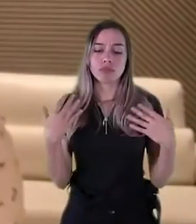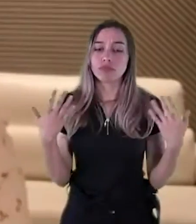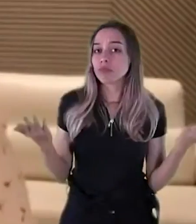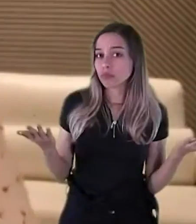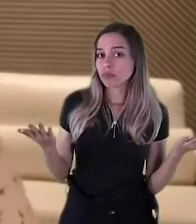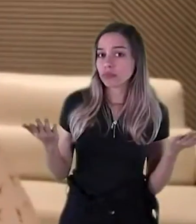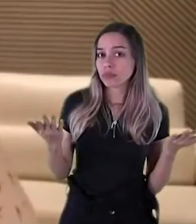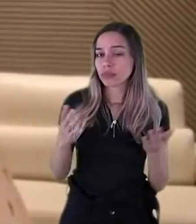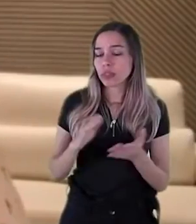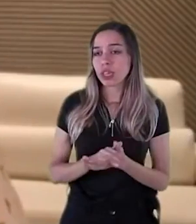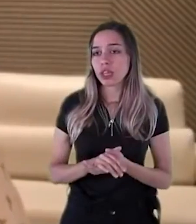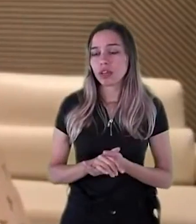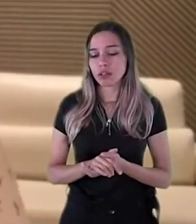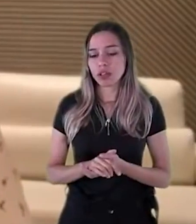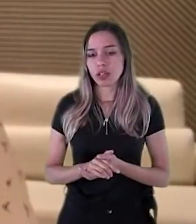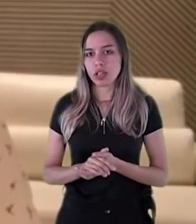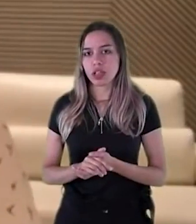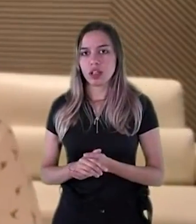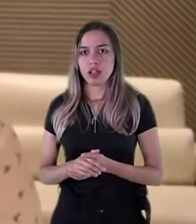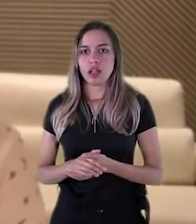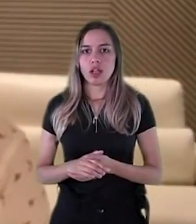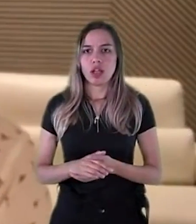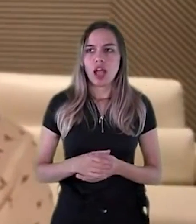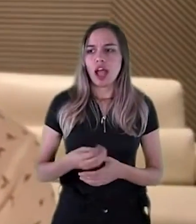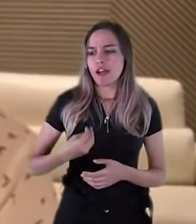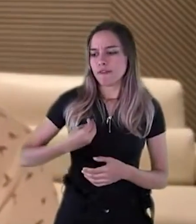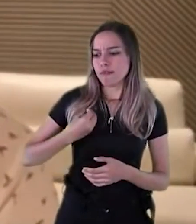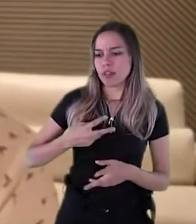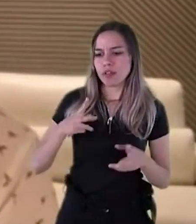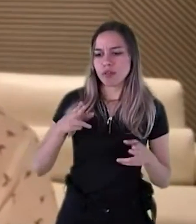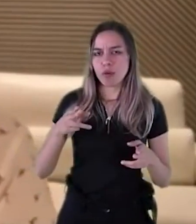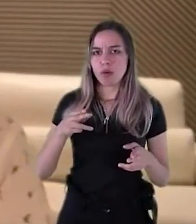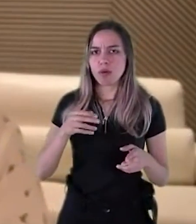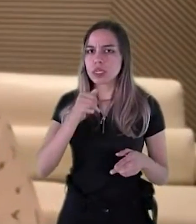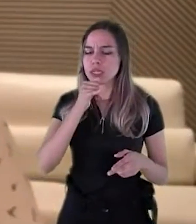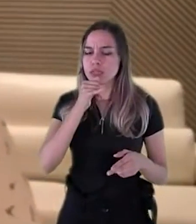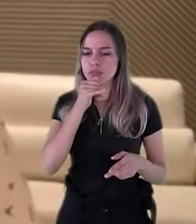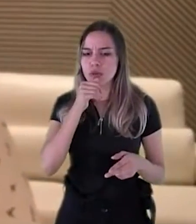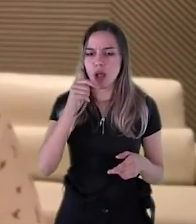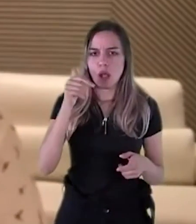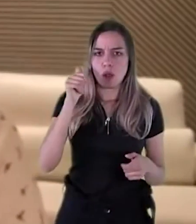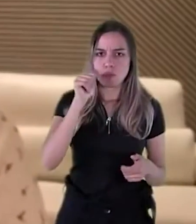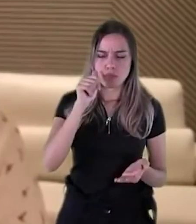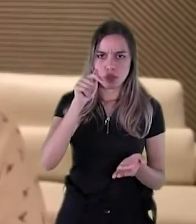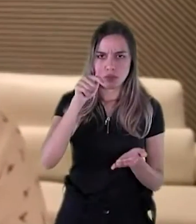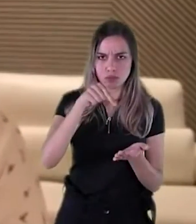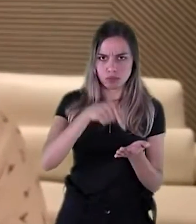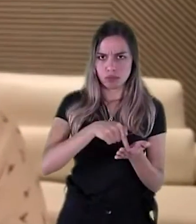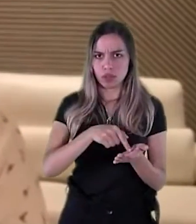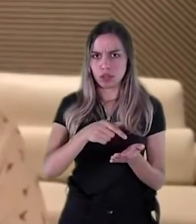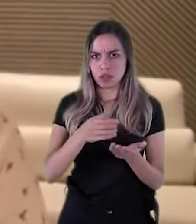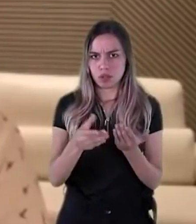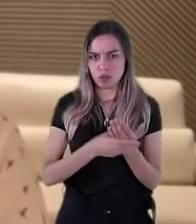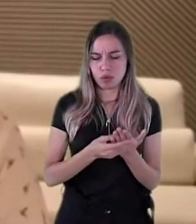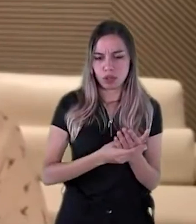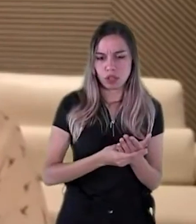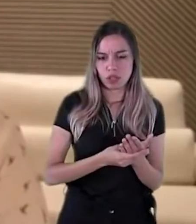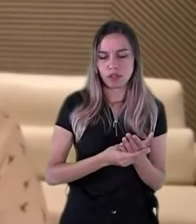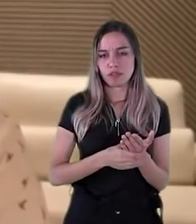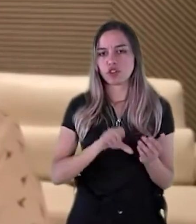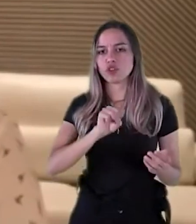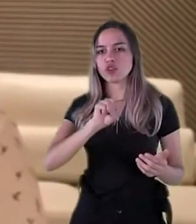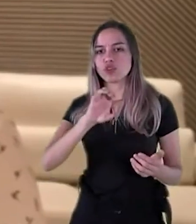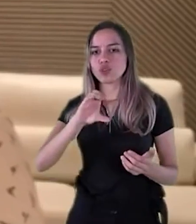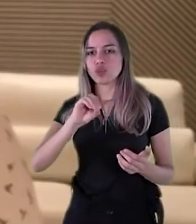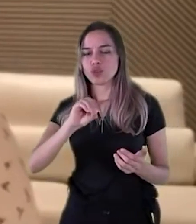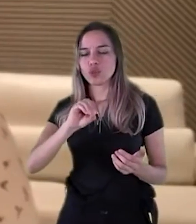como fez com Sofia, a personagem do meu livro, de vez em quando nos leva ao descampado e nos abandona lá. E